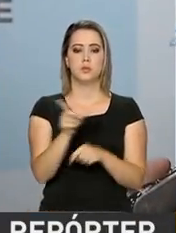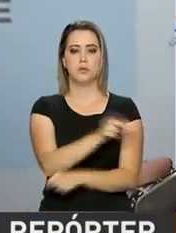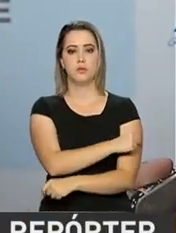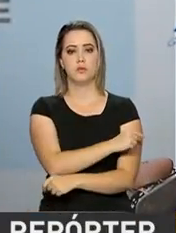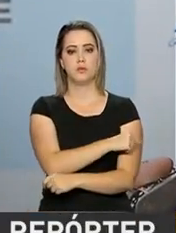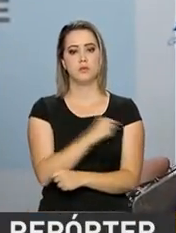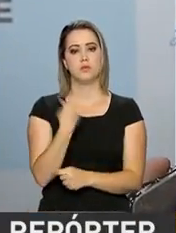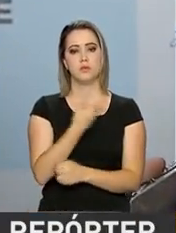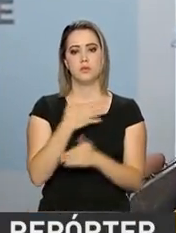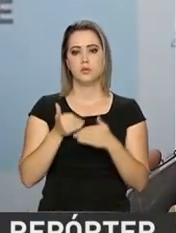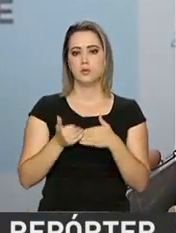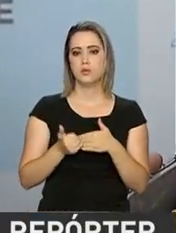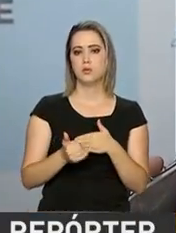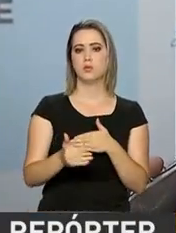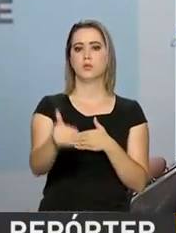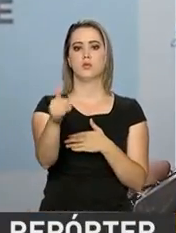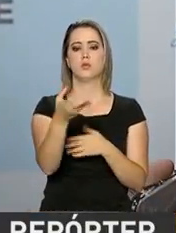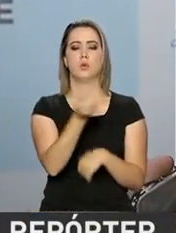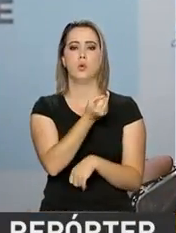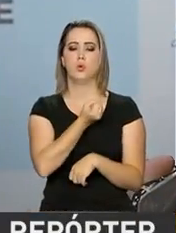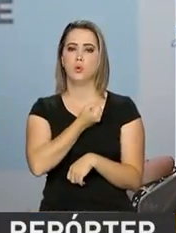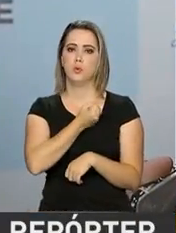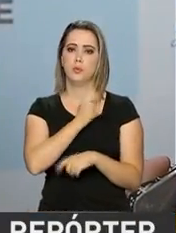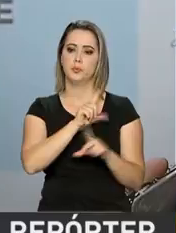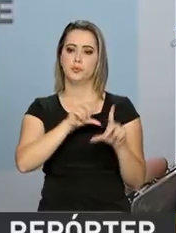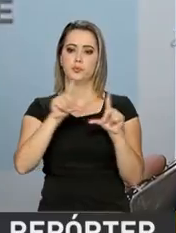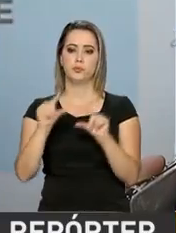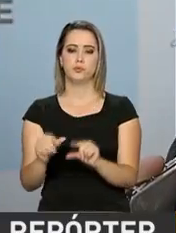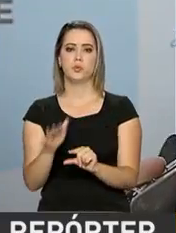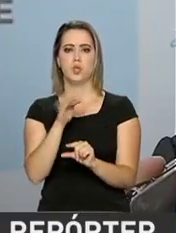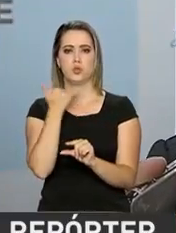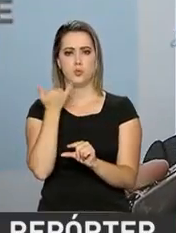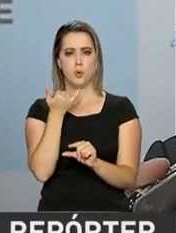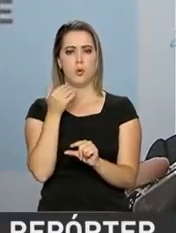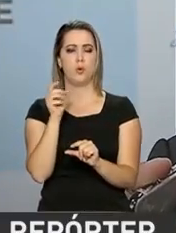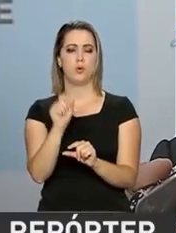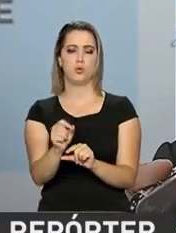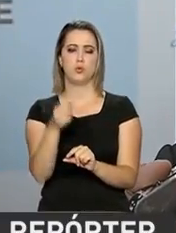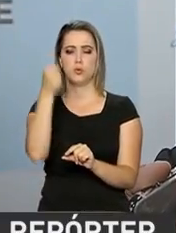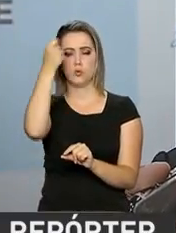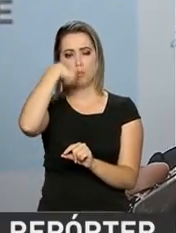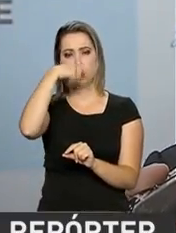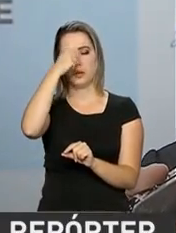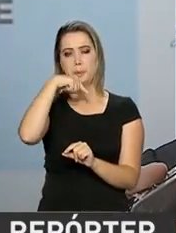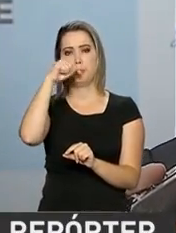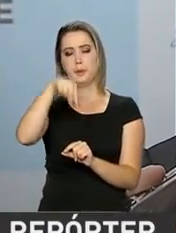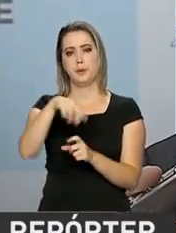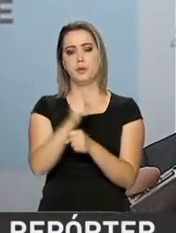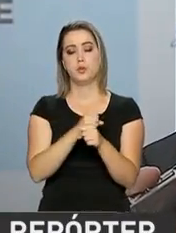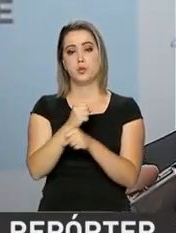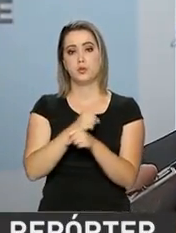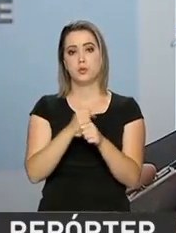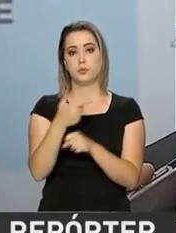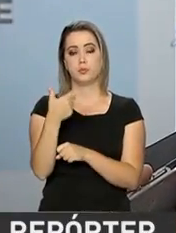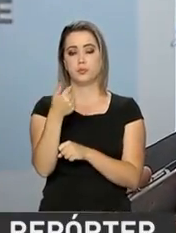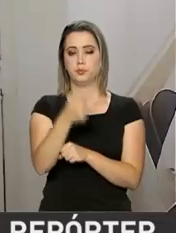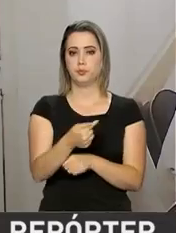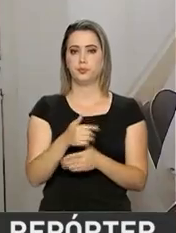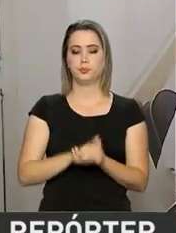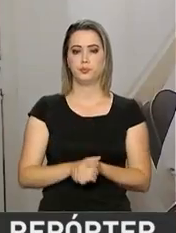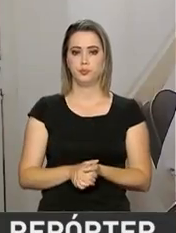nós possamos manter um número baixo de casos em pares de óculos de gripe este ano de 2017